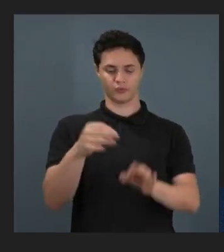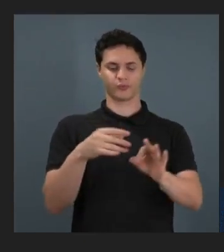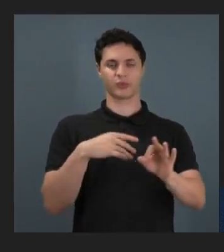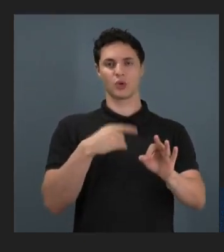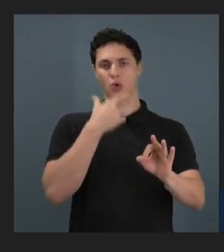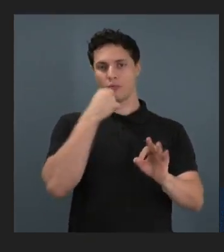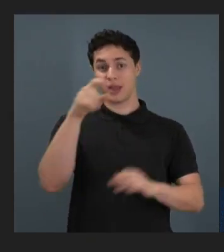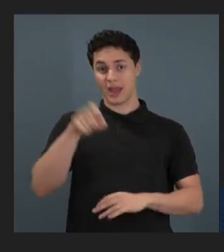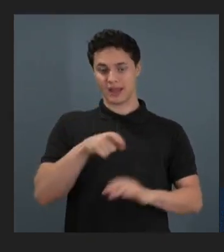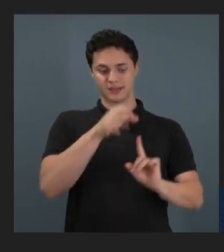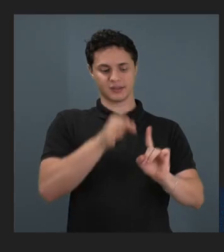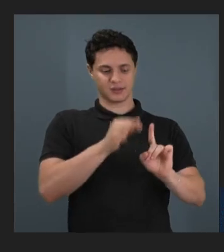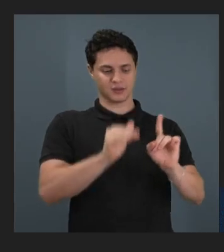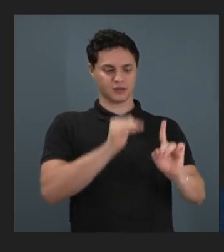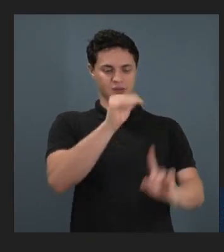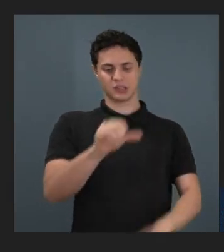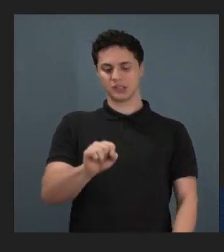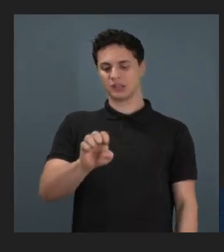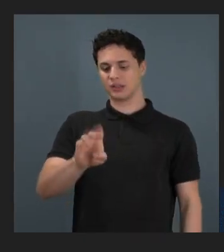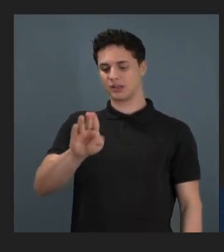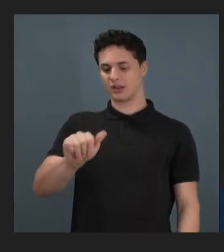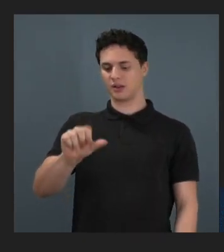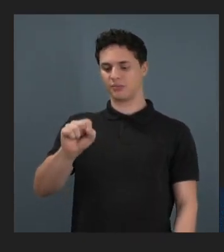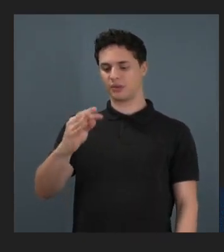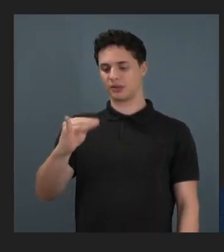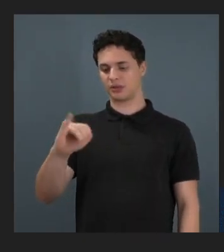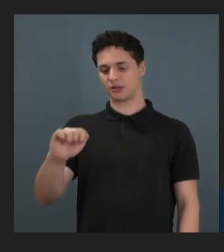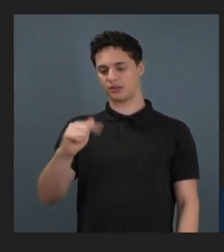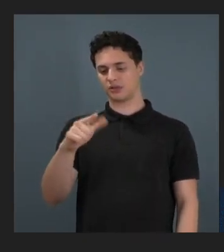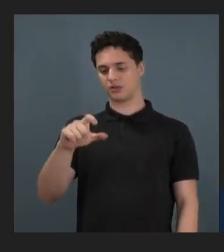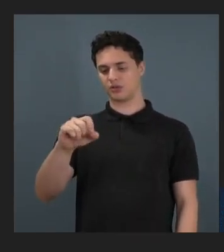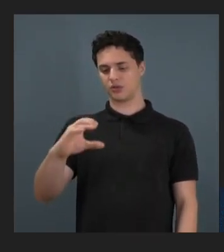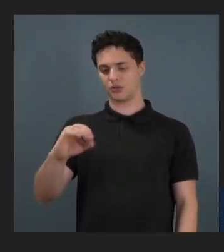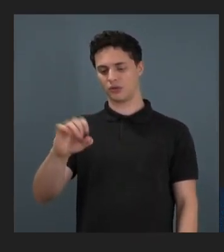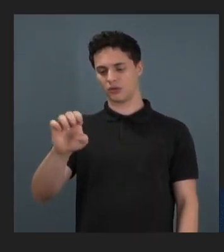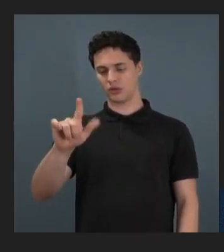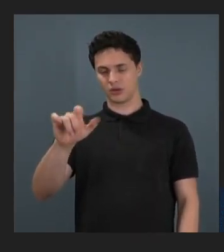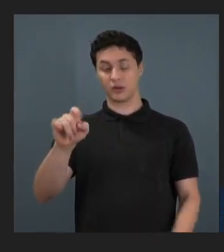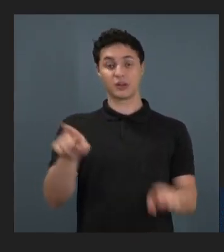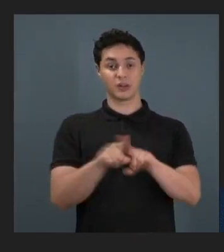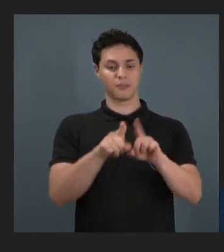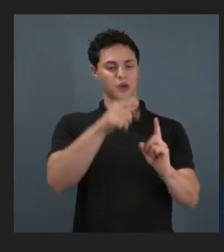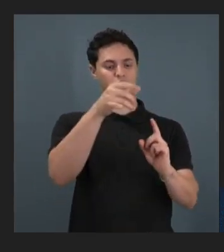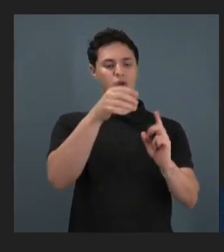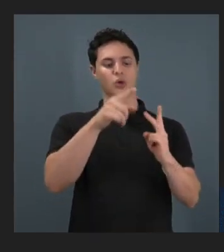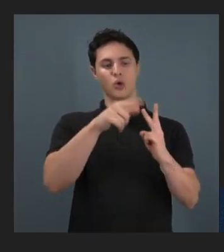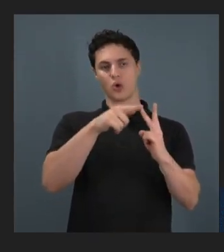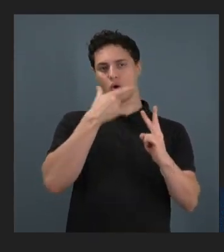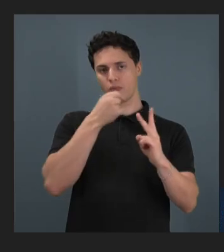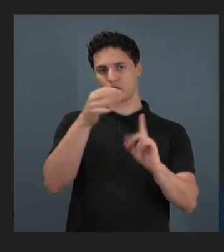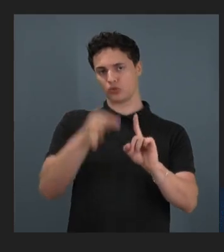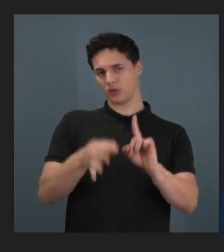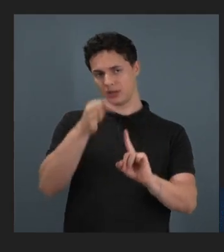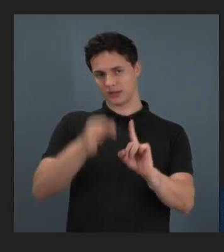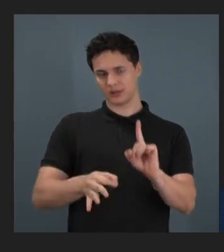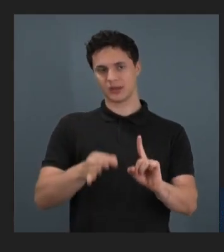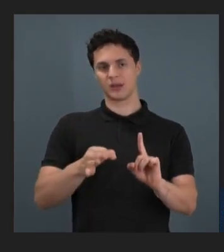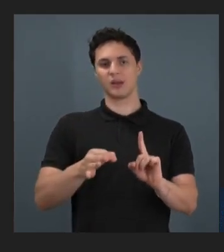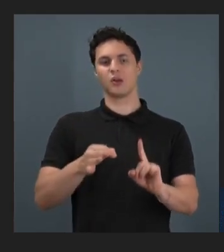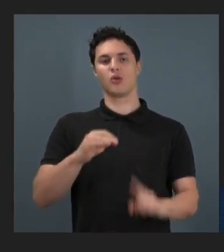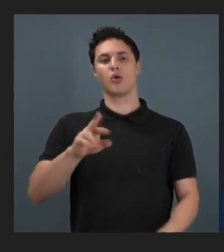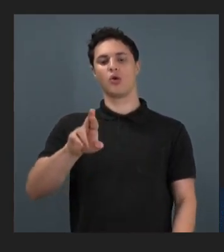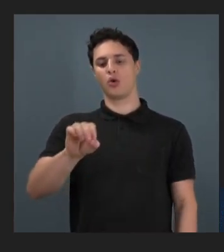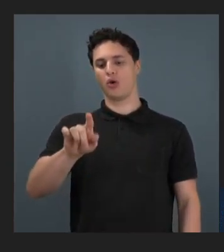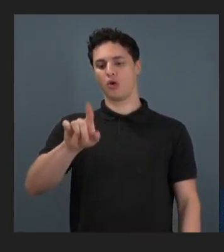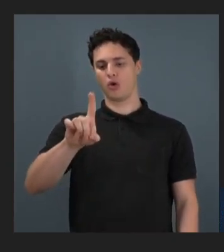do Distrito Federal, Sebastião Coelho, e também o jurista cearense, meu amigo, que é Rodrigo